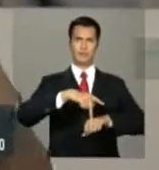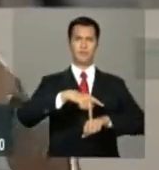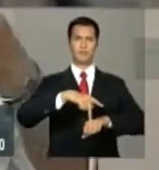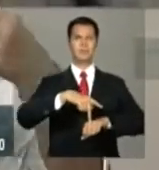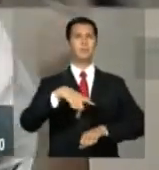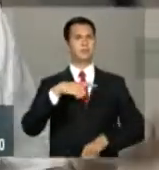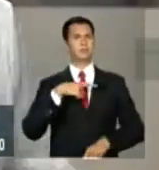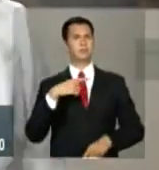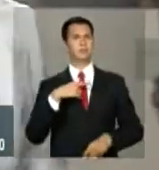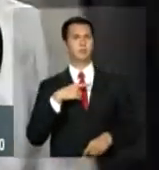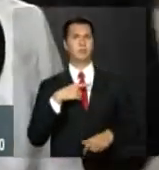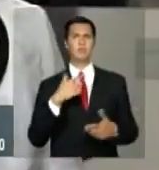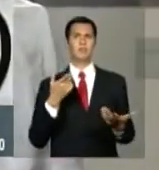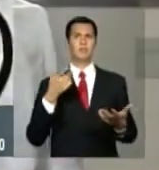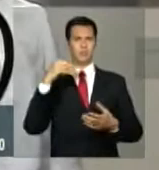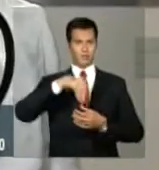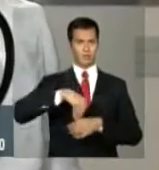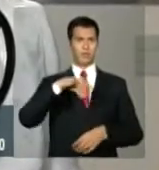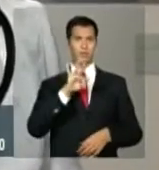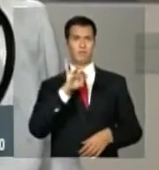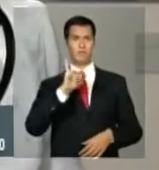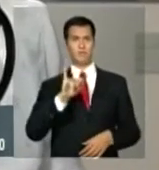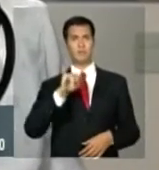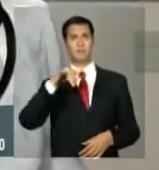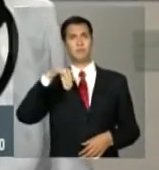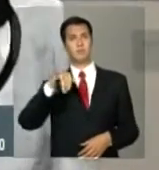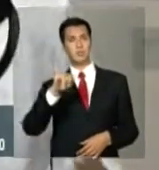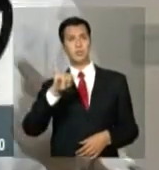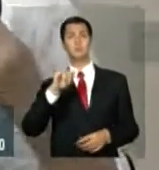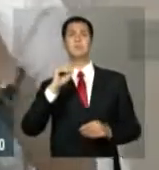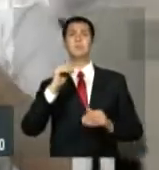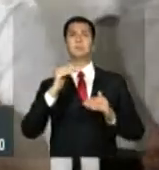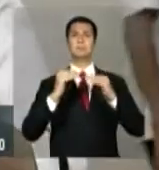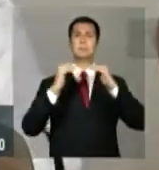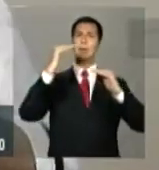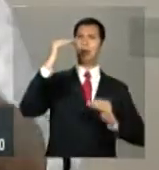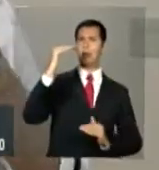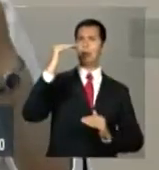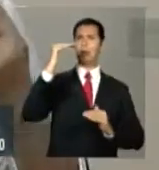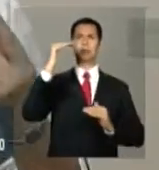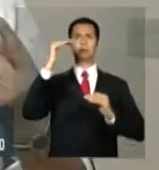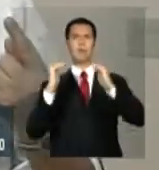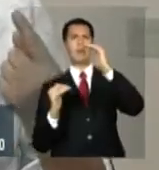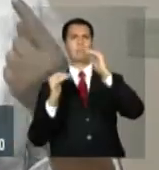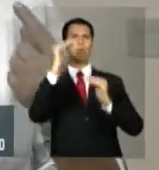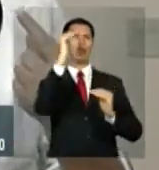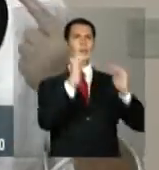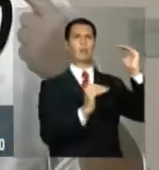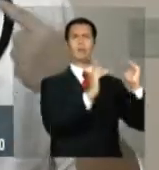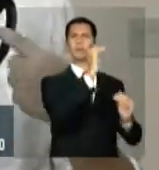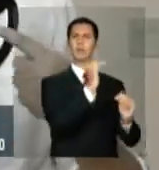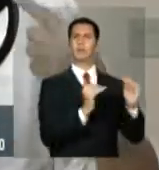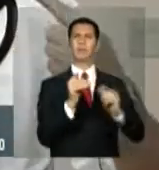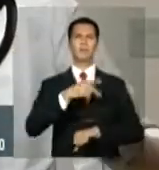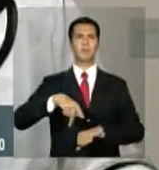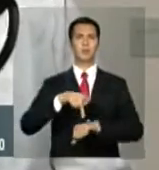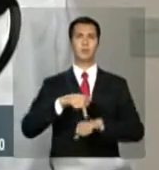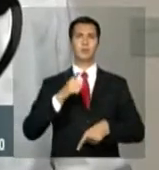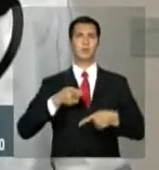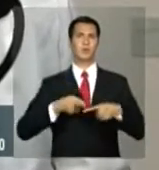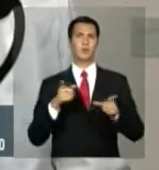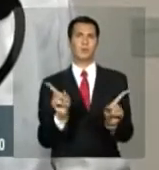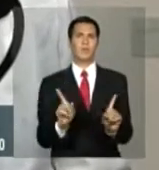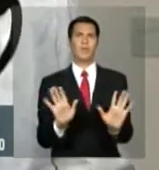estavam desproporcionalmente representados dentro do Fundo Monetário, não mais pela sua presença na